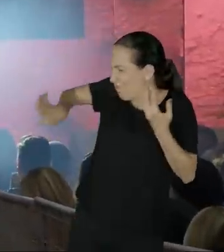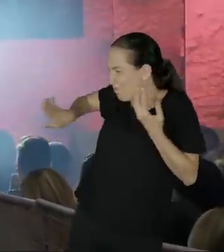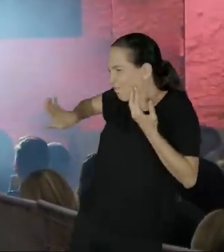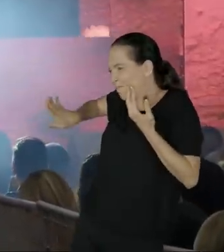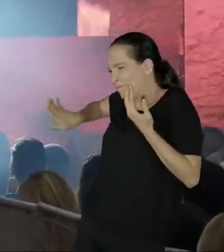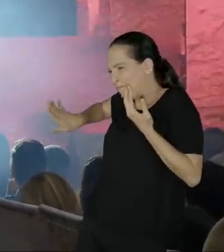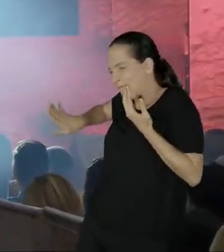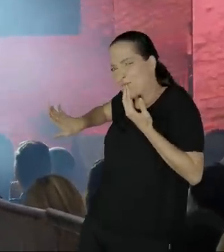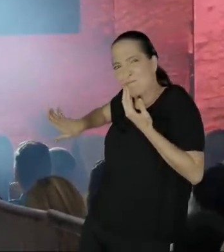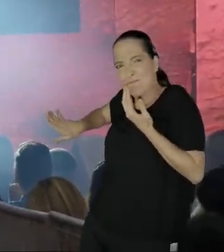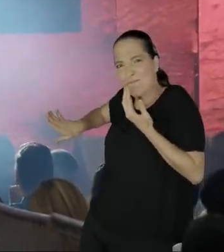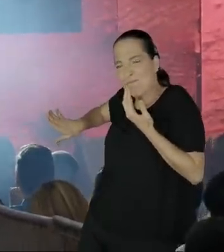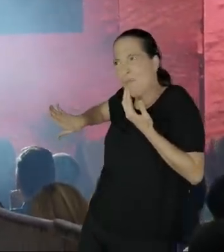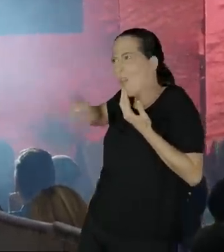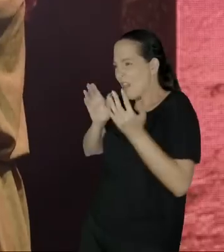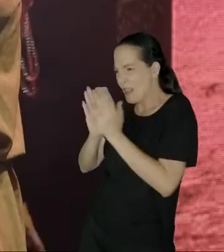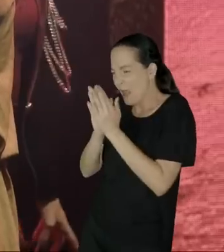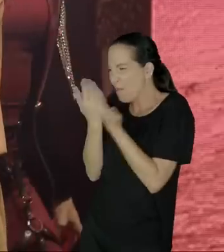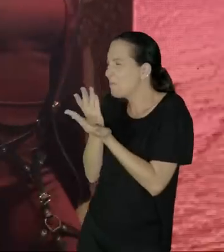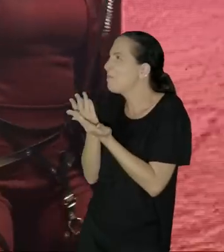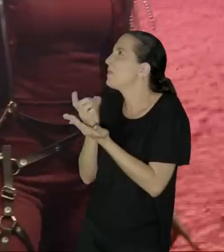tabotoaya e Elohim.